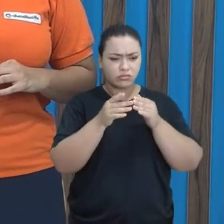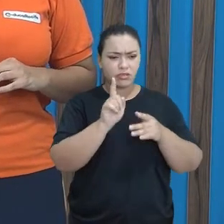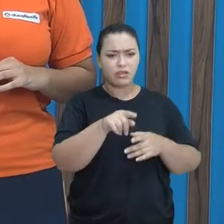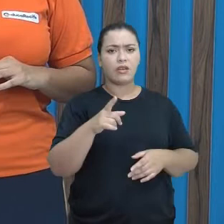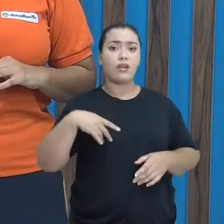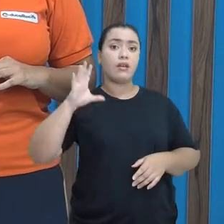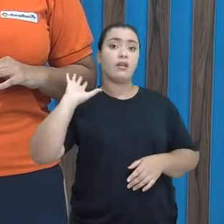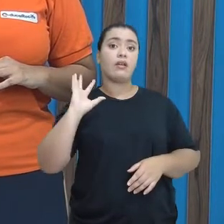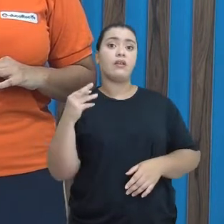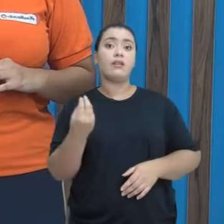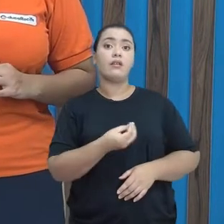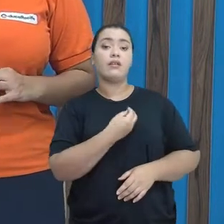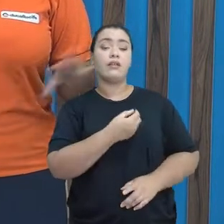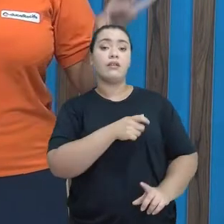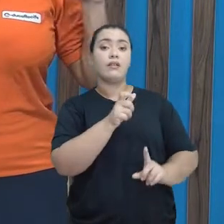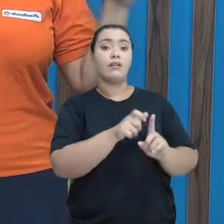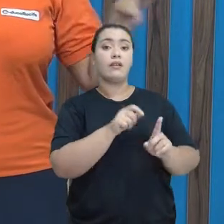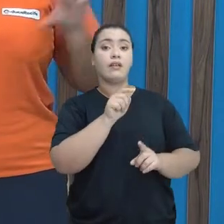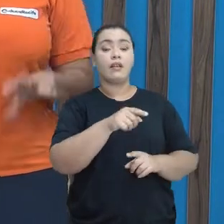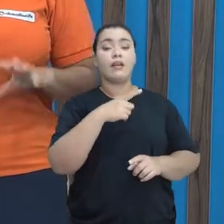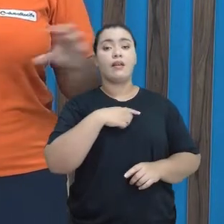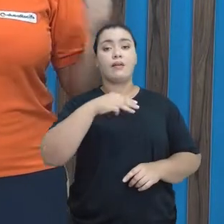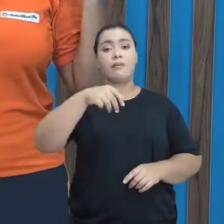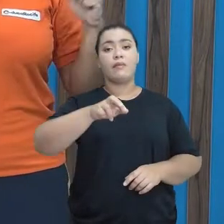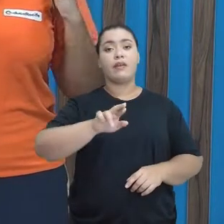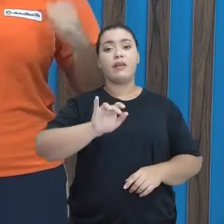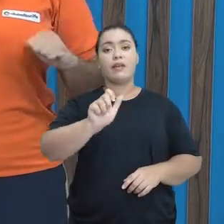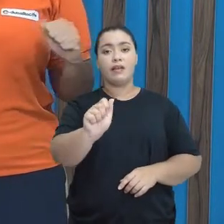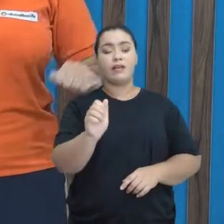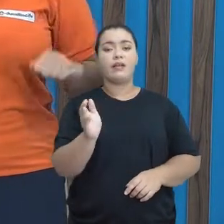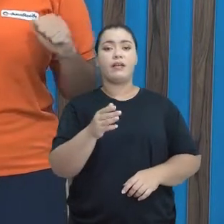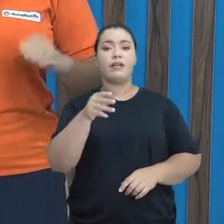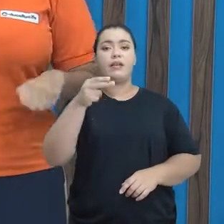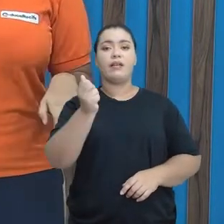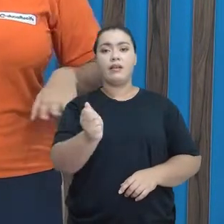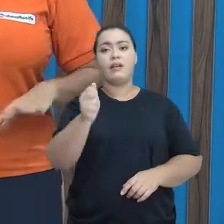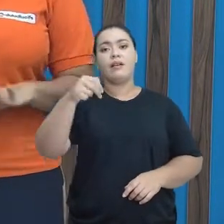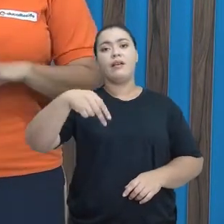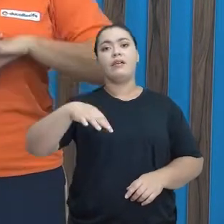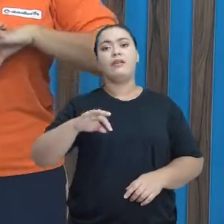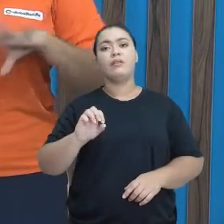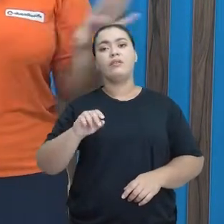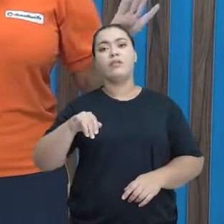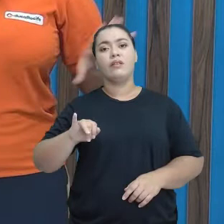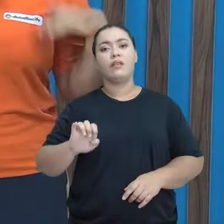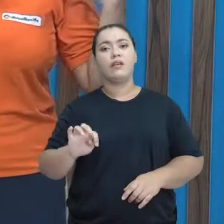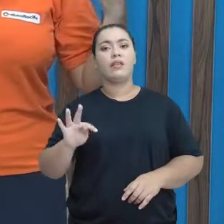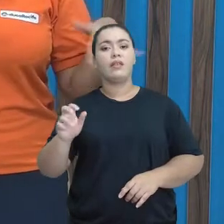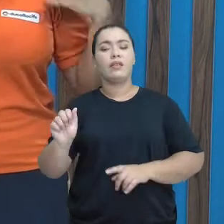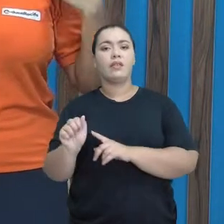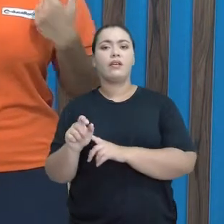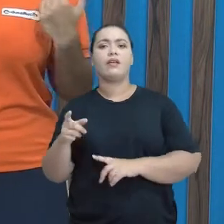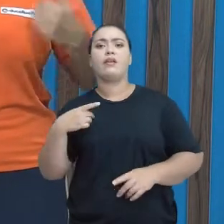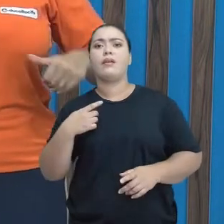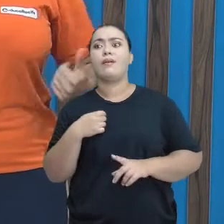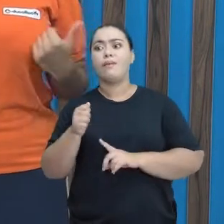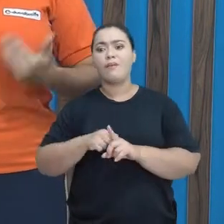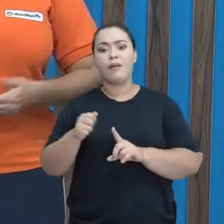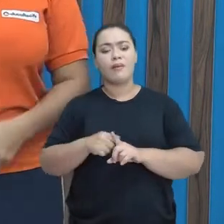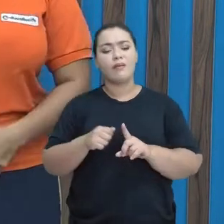biografia de Maria Antonieta. Então, eu li o livro, assim, fissurada. Eu passei meses só lendo sobre